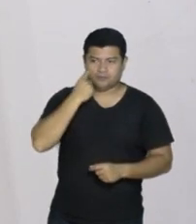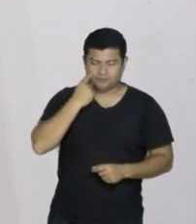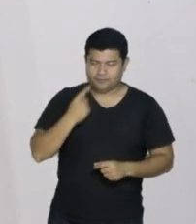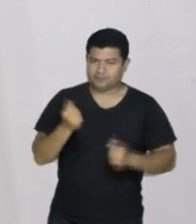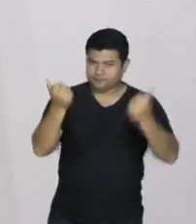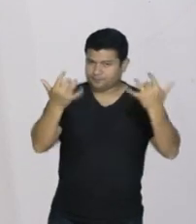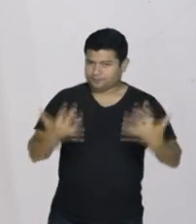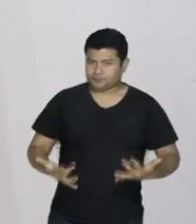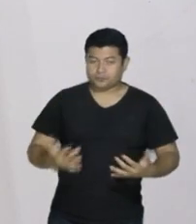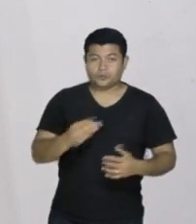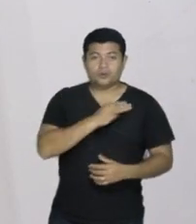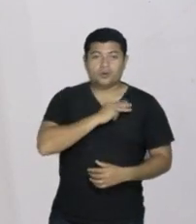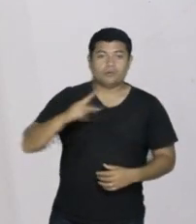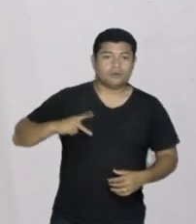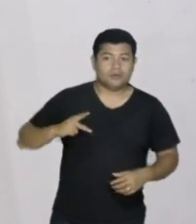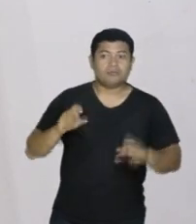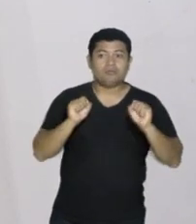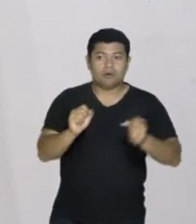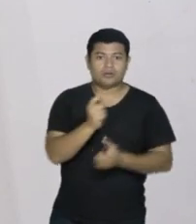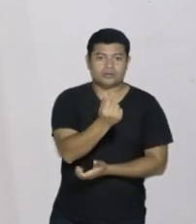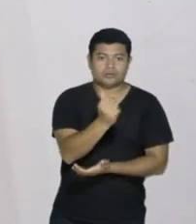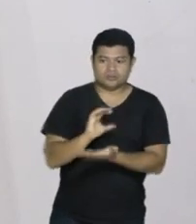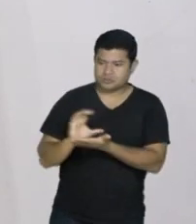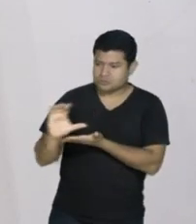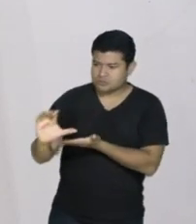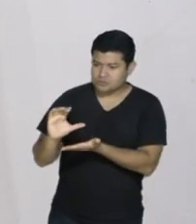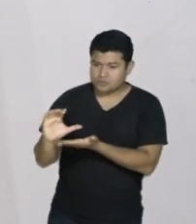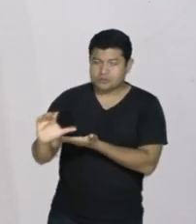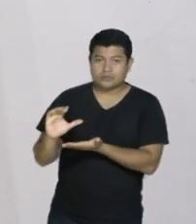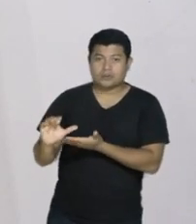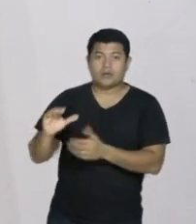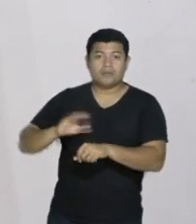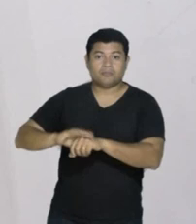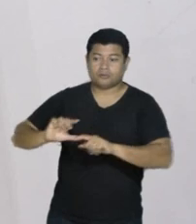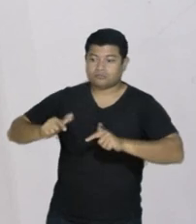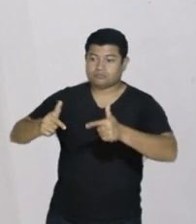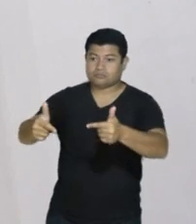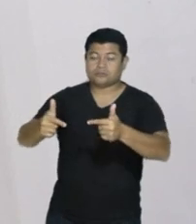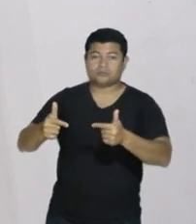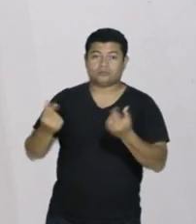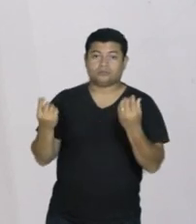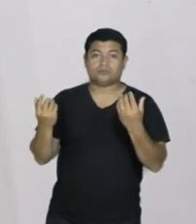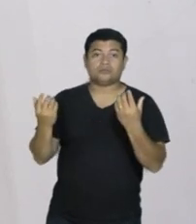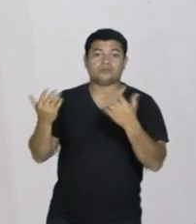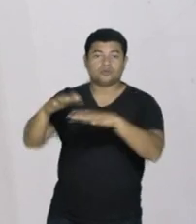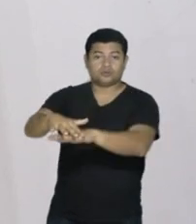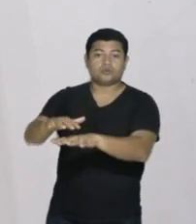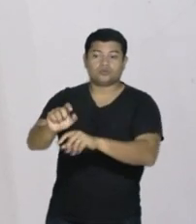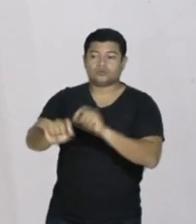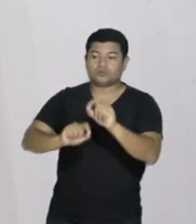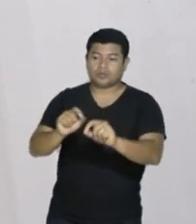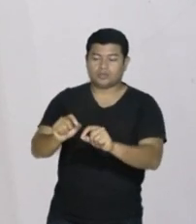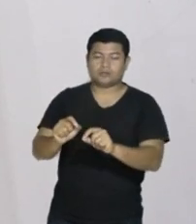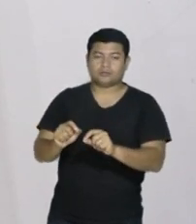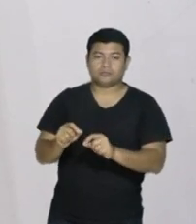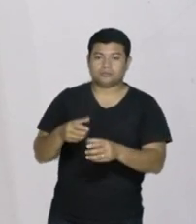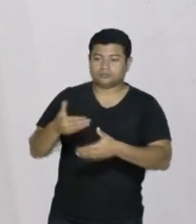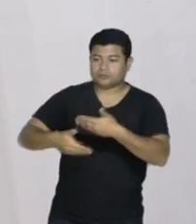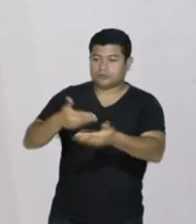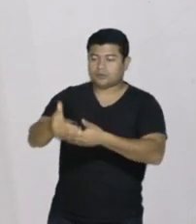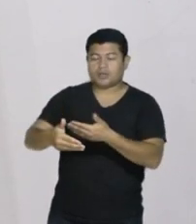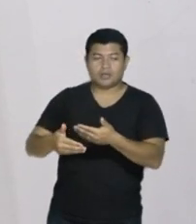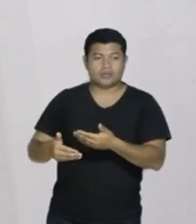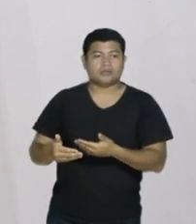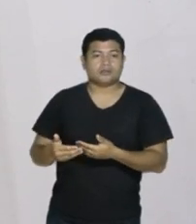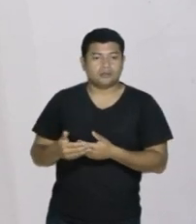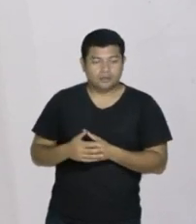poderá financiar iniciativas formativas incluindo processos de educação pelo trabalho para estudantes da saúde